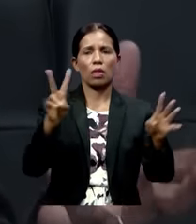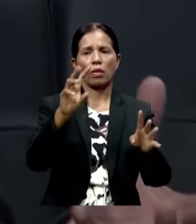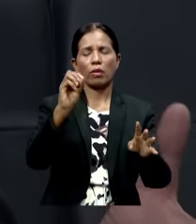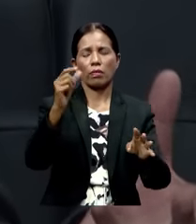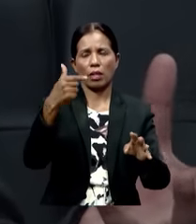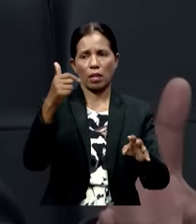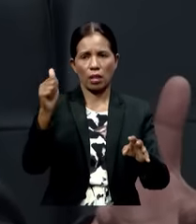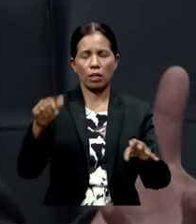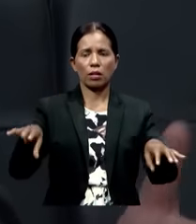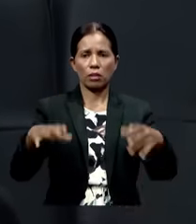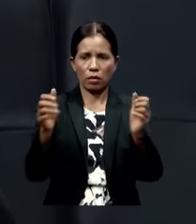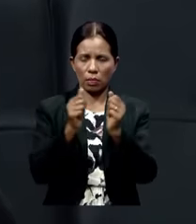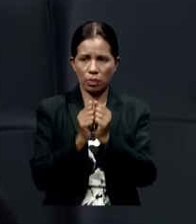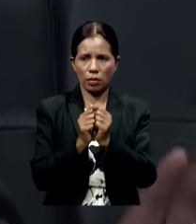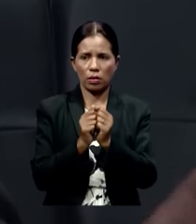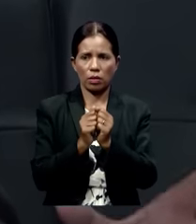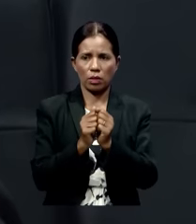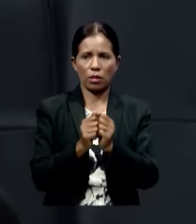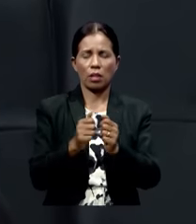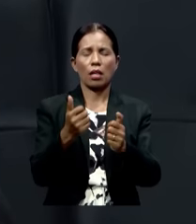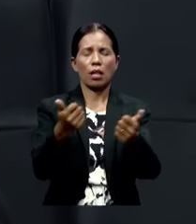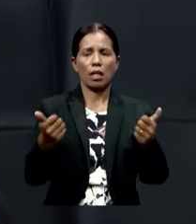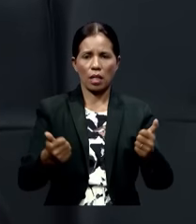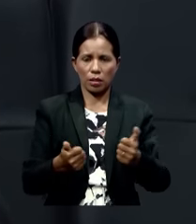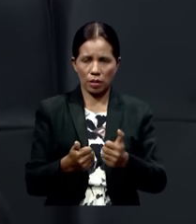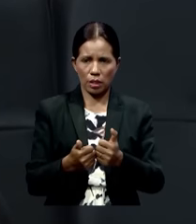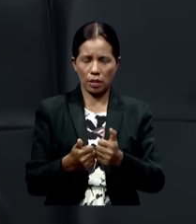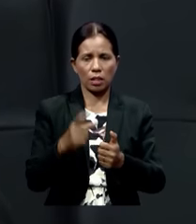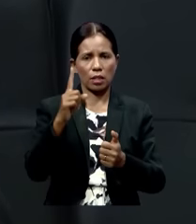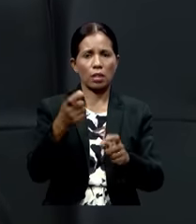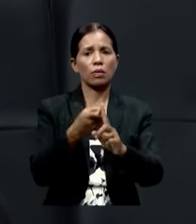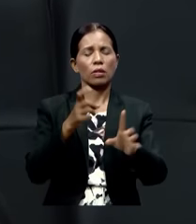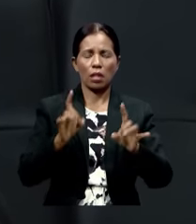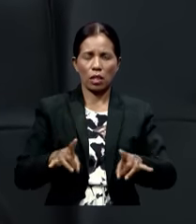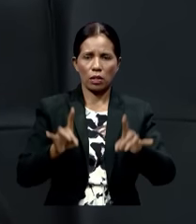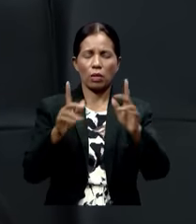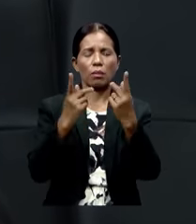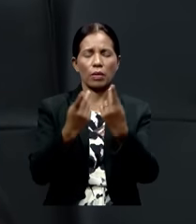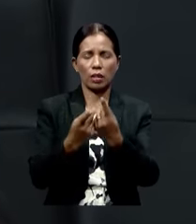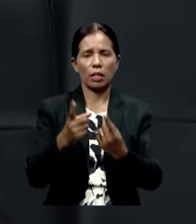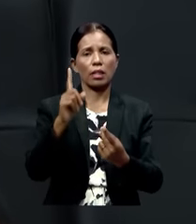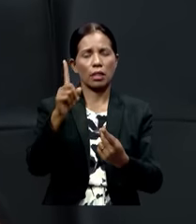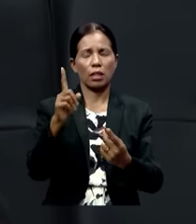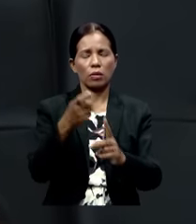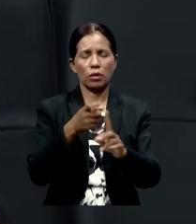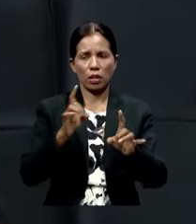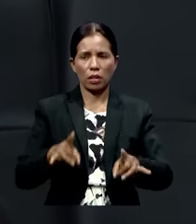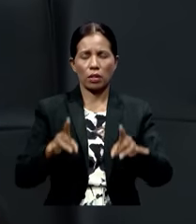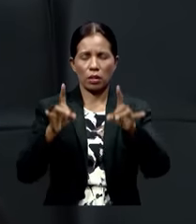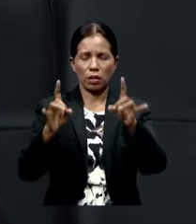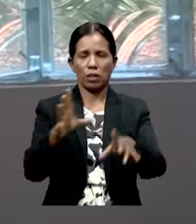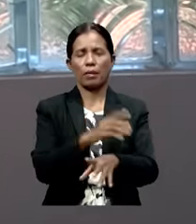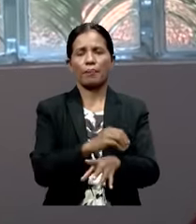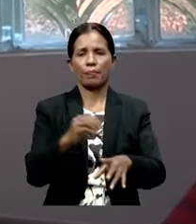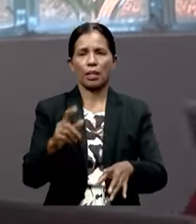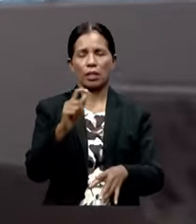ne serviço hamuto ko agência ne bem que husi Austrália naran PLF Pacific Labor